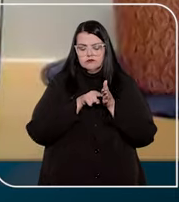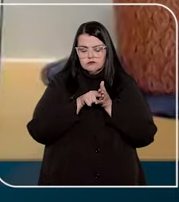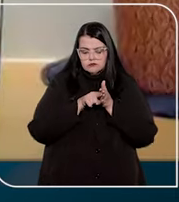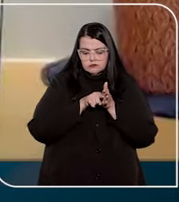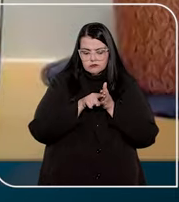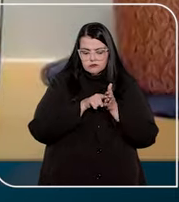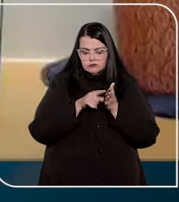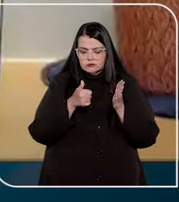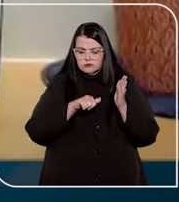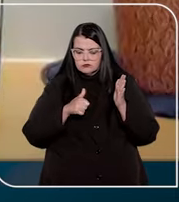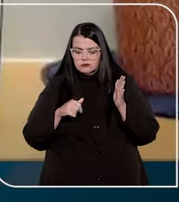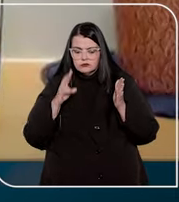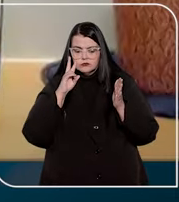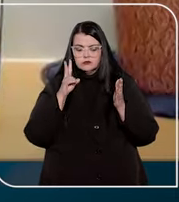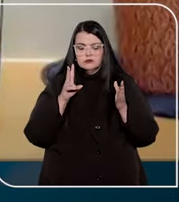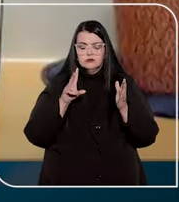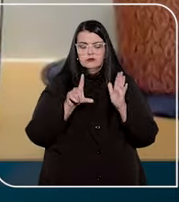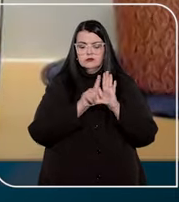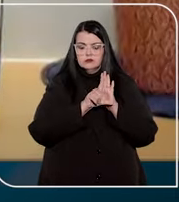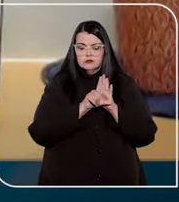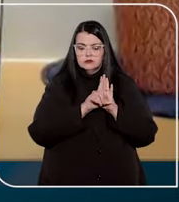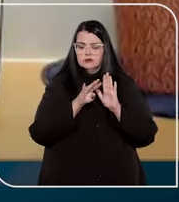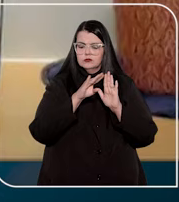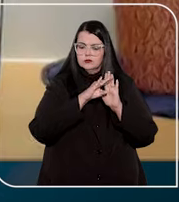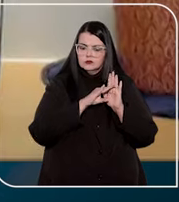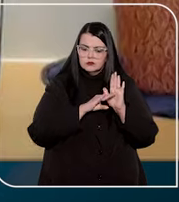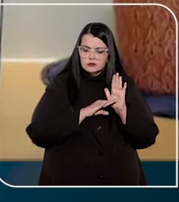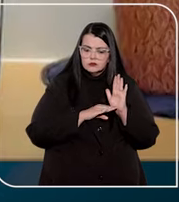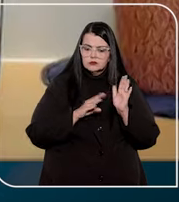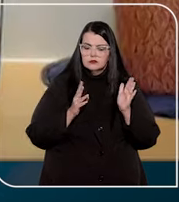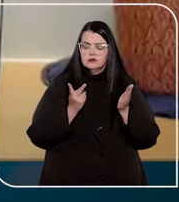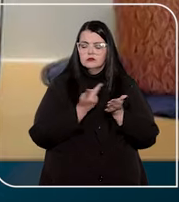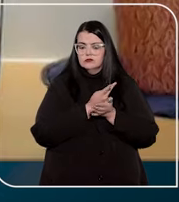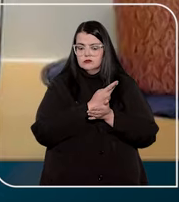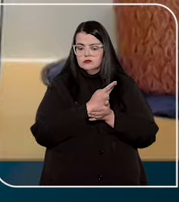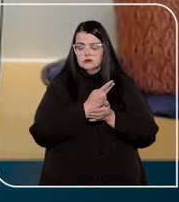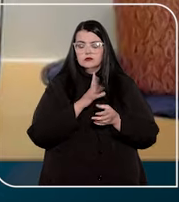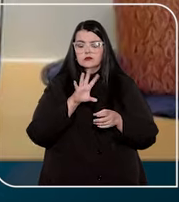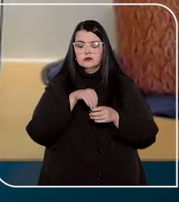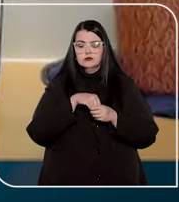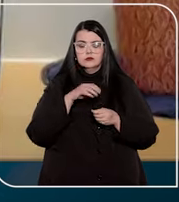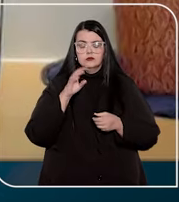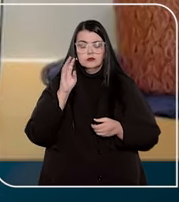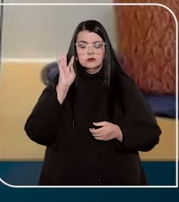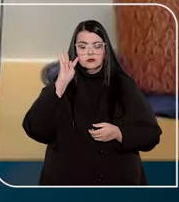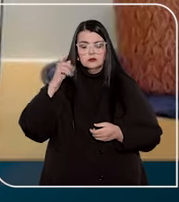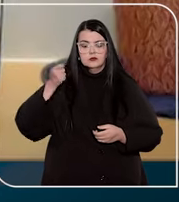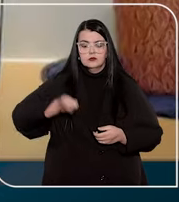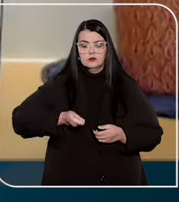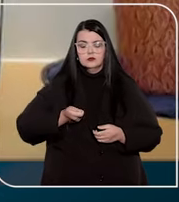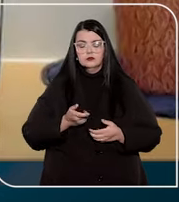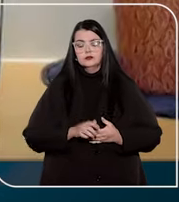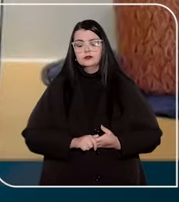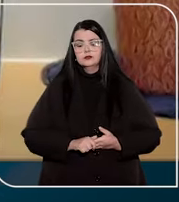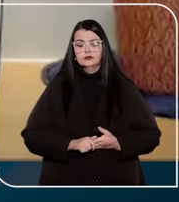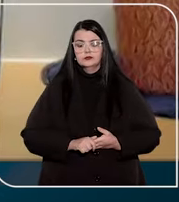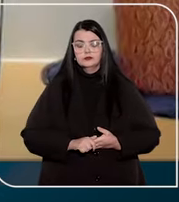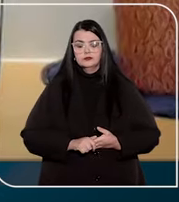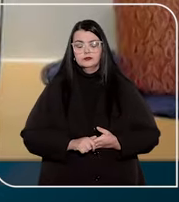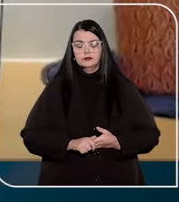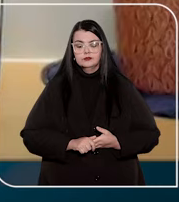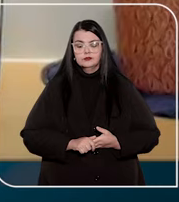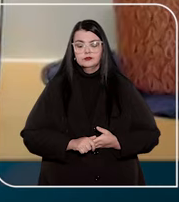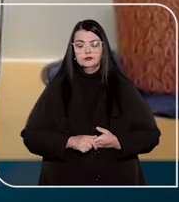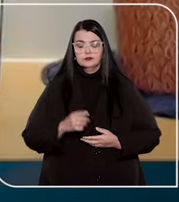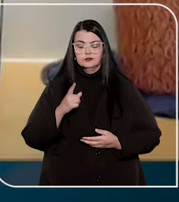A violação à legislação federal que ela disse ter ocorrido no acordo do TJ do TRE. O